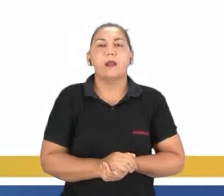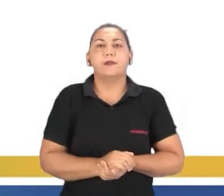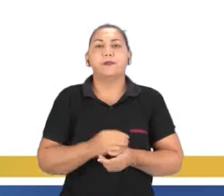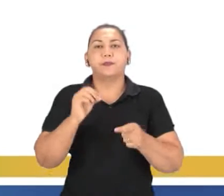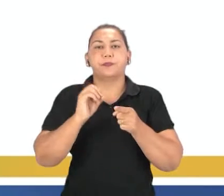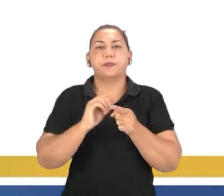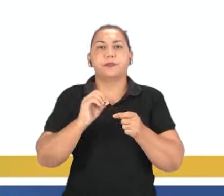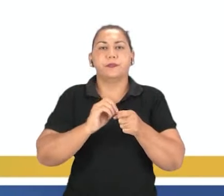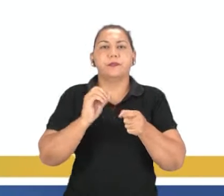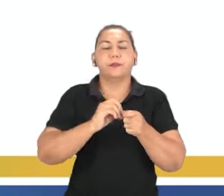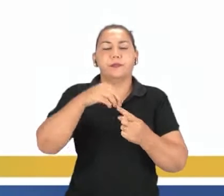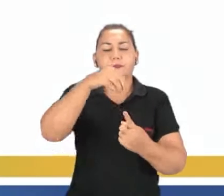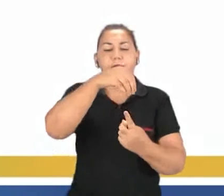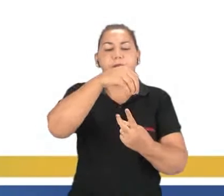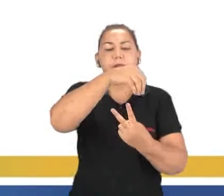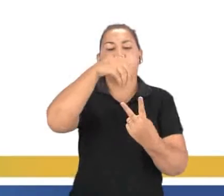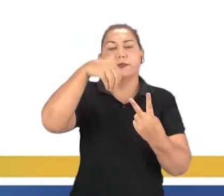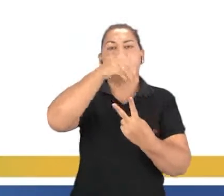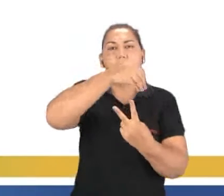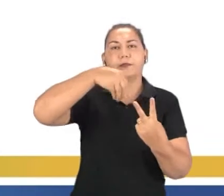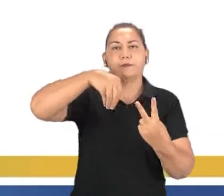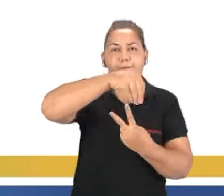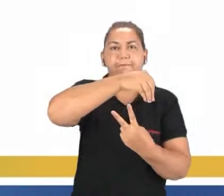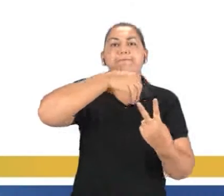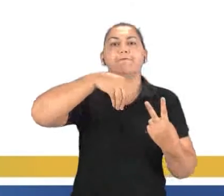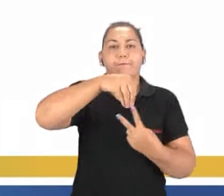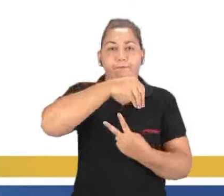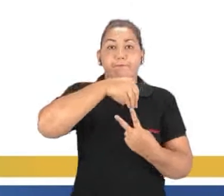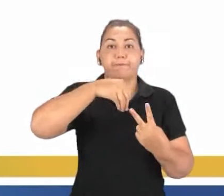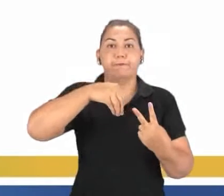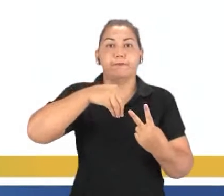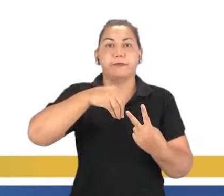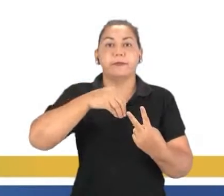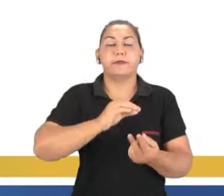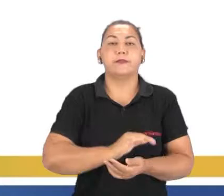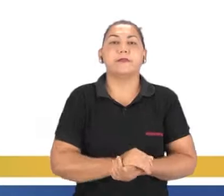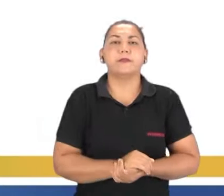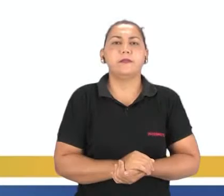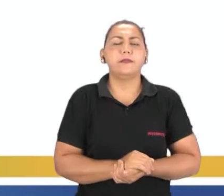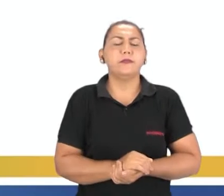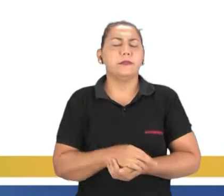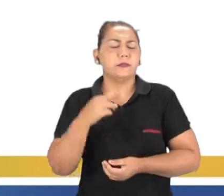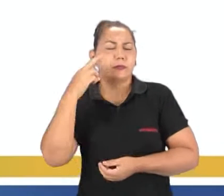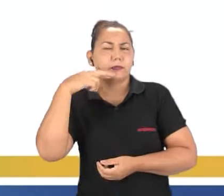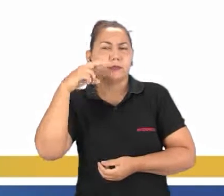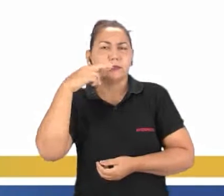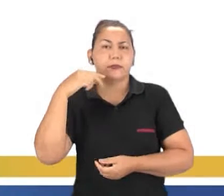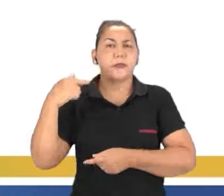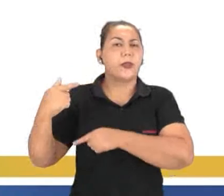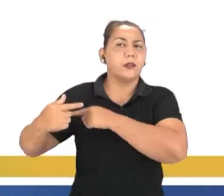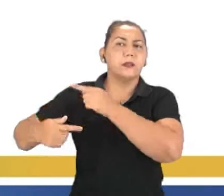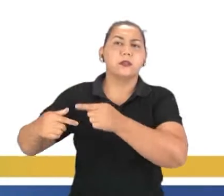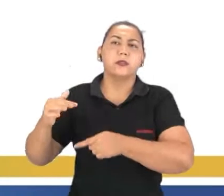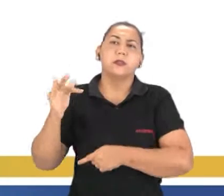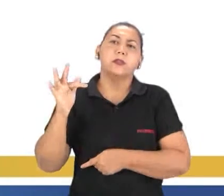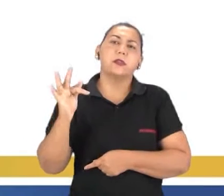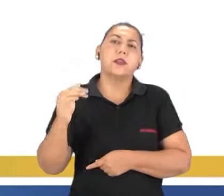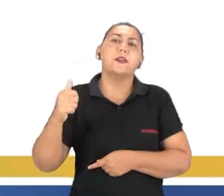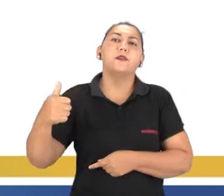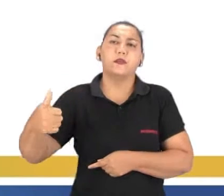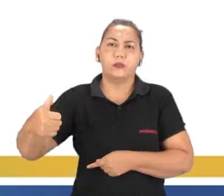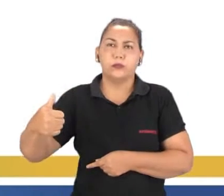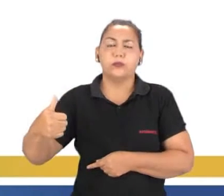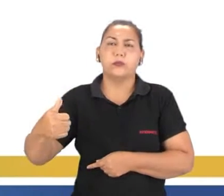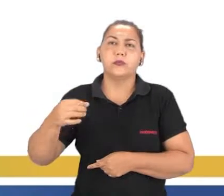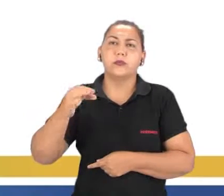ele chama de geração parental e ele observou na geração F1 a presença de 100% de